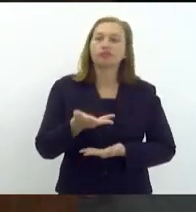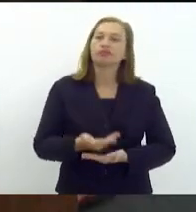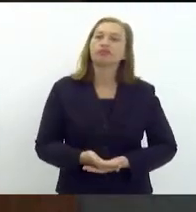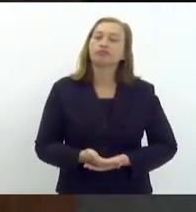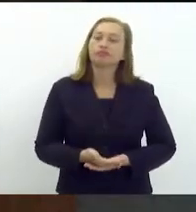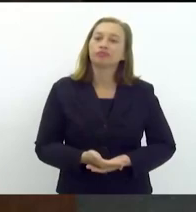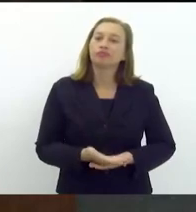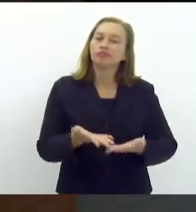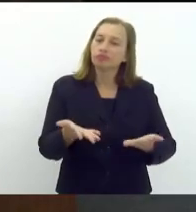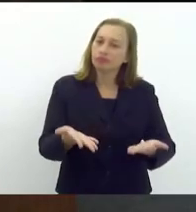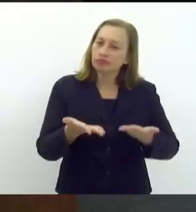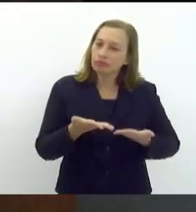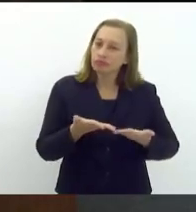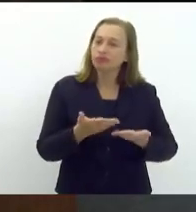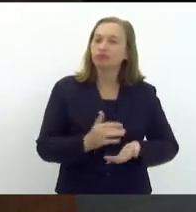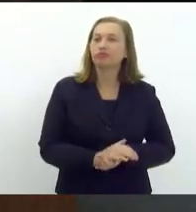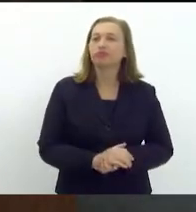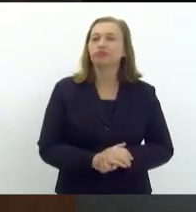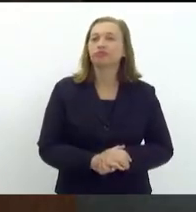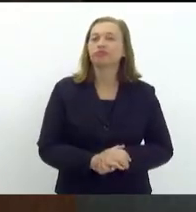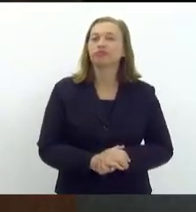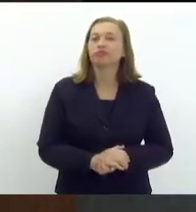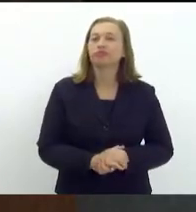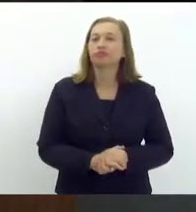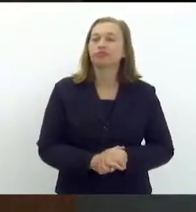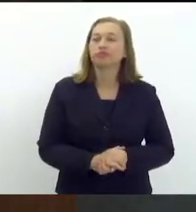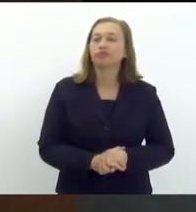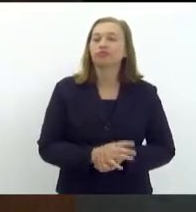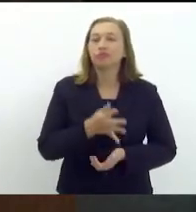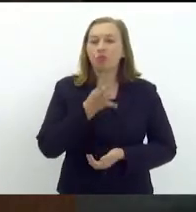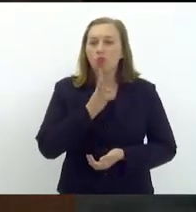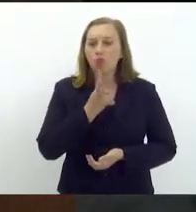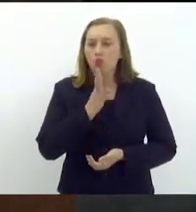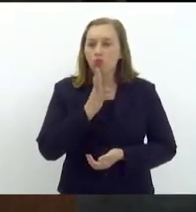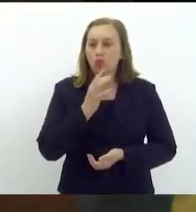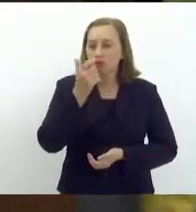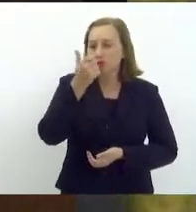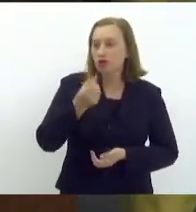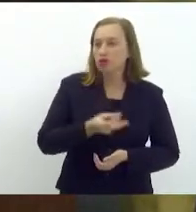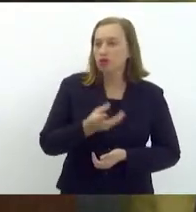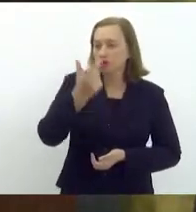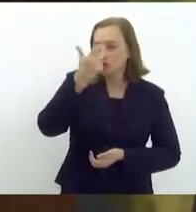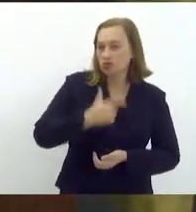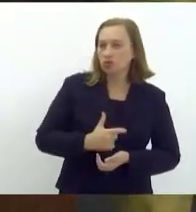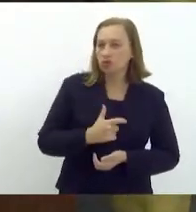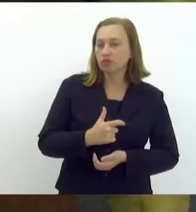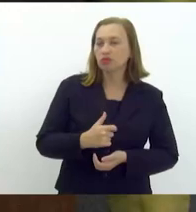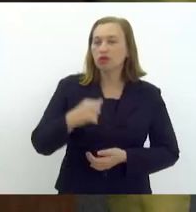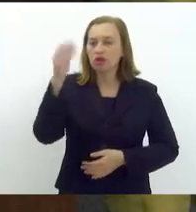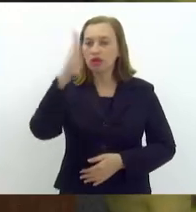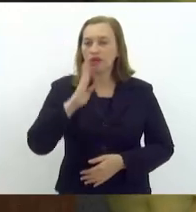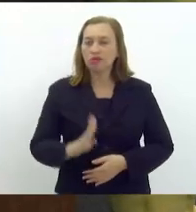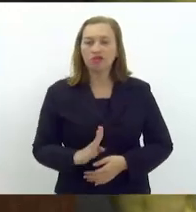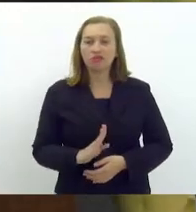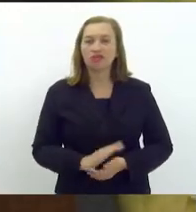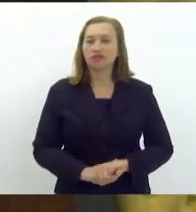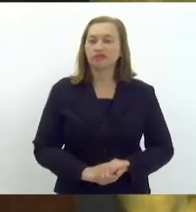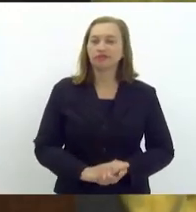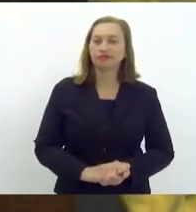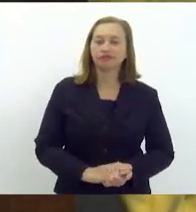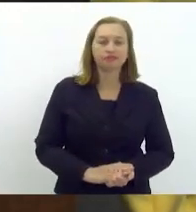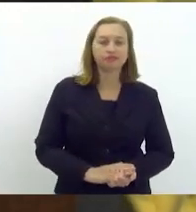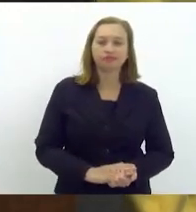nos reconhecermos na nação brasileira nos reconhecermos enquanto brasileiros e brasileiros Então vamos juntos para